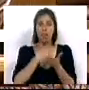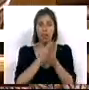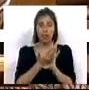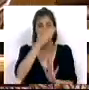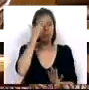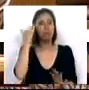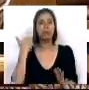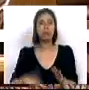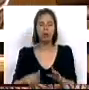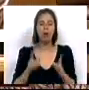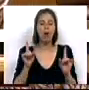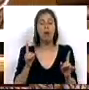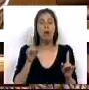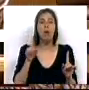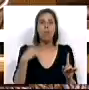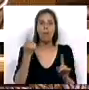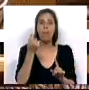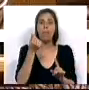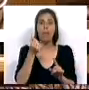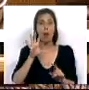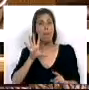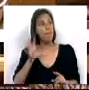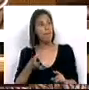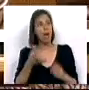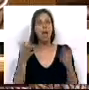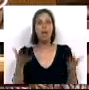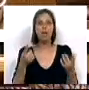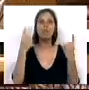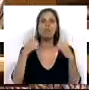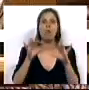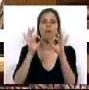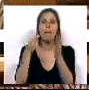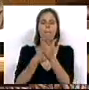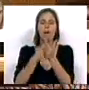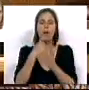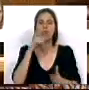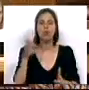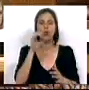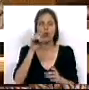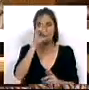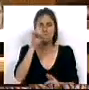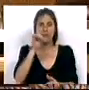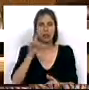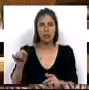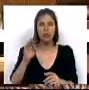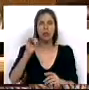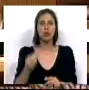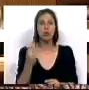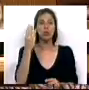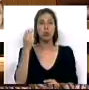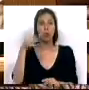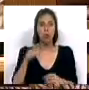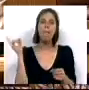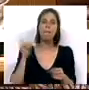medidas, enquanto viam o dinheiro do país a servir para pagar juros, agiotas e swaps